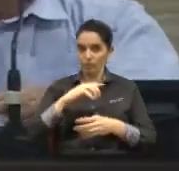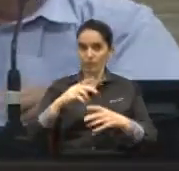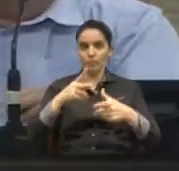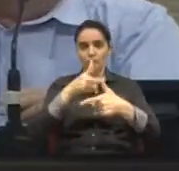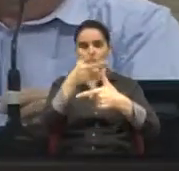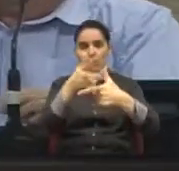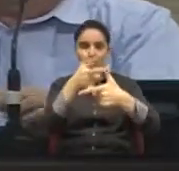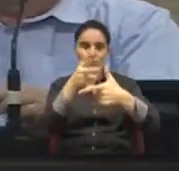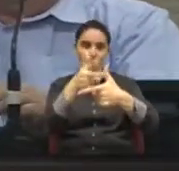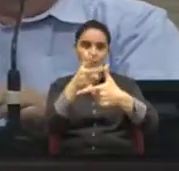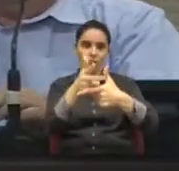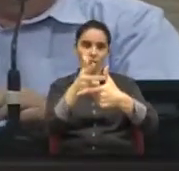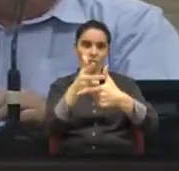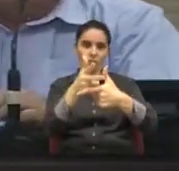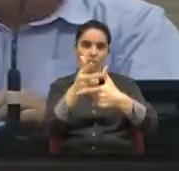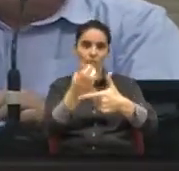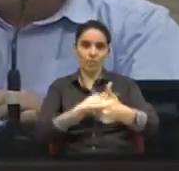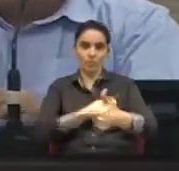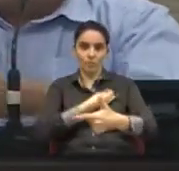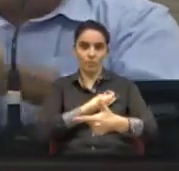videoconferência.